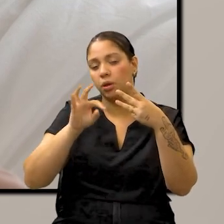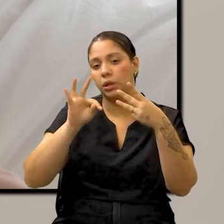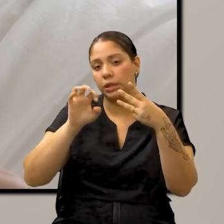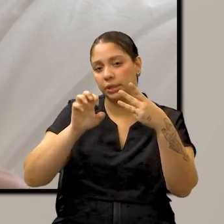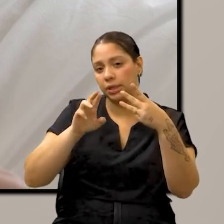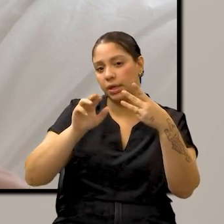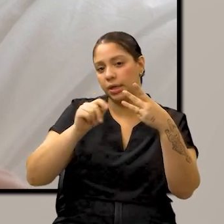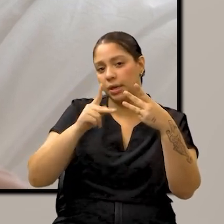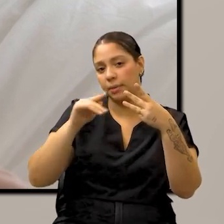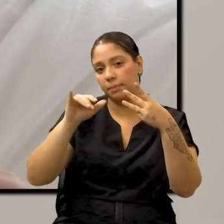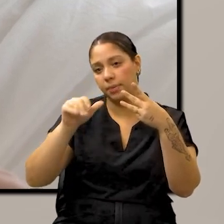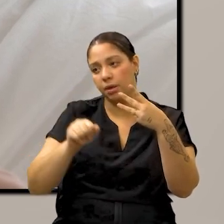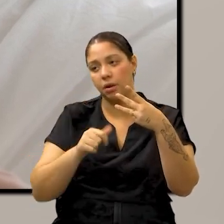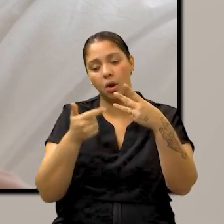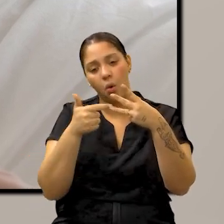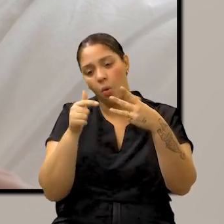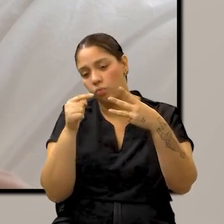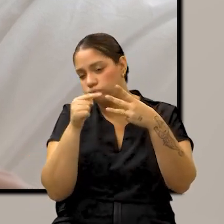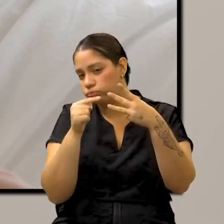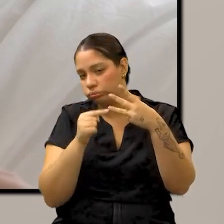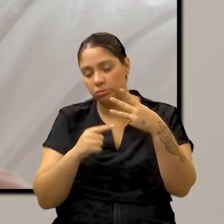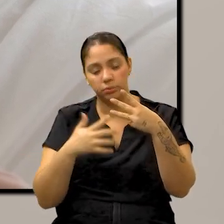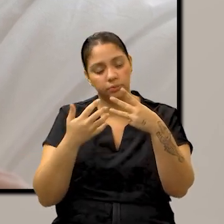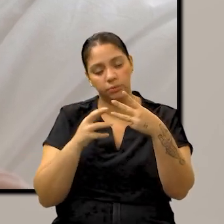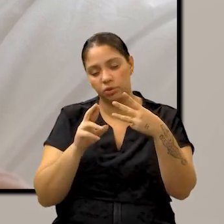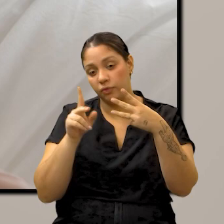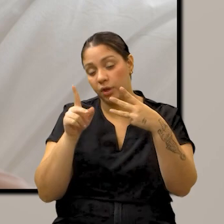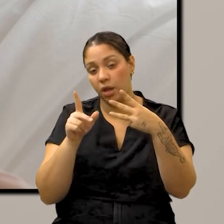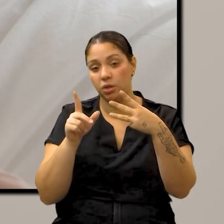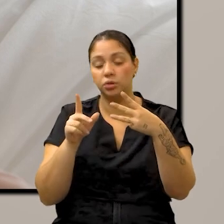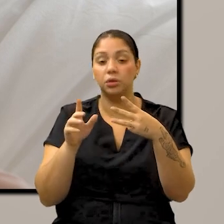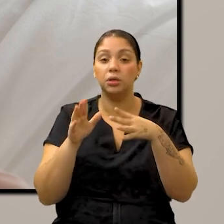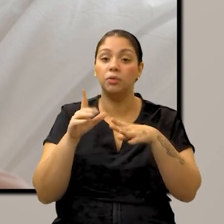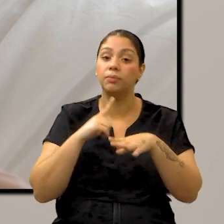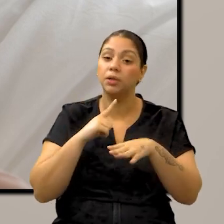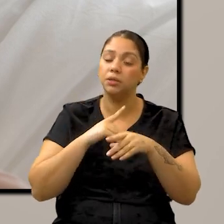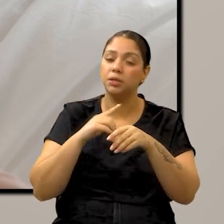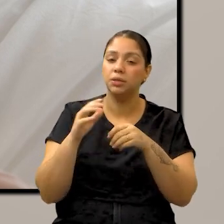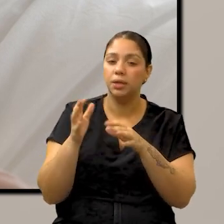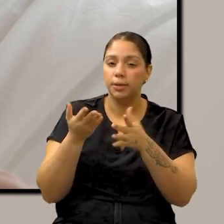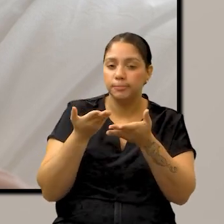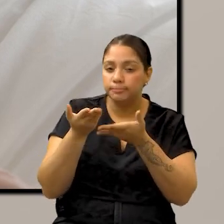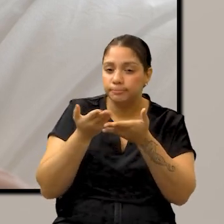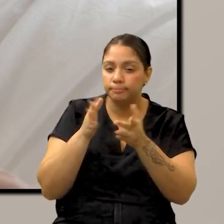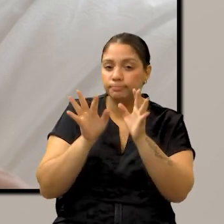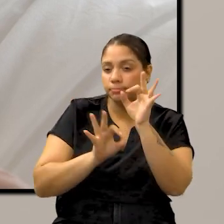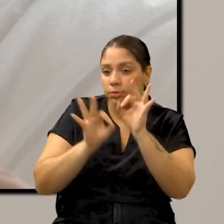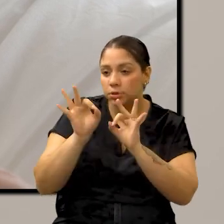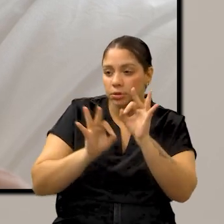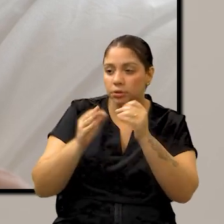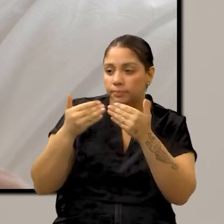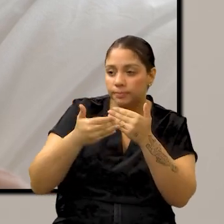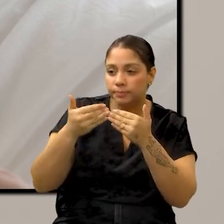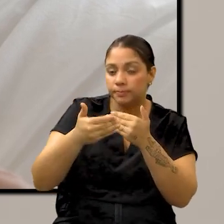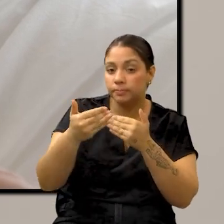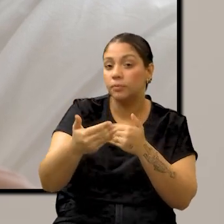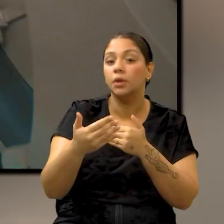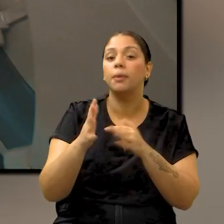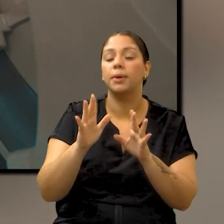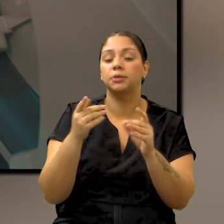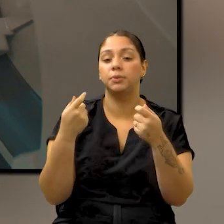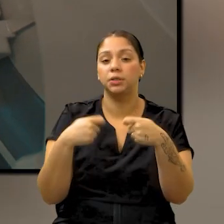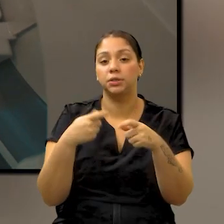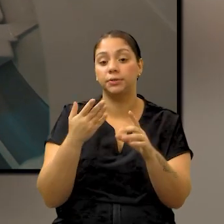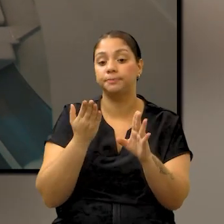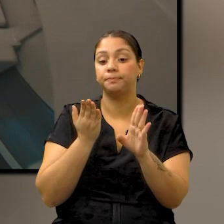e depois pensar numa cirurgia. Então, a gente vai traçando um planejamento terapêutico aí de acordo com